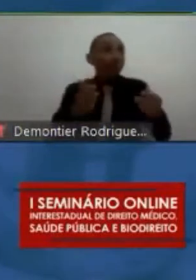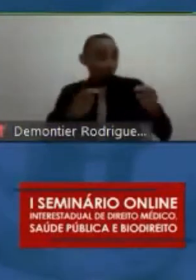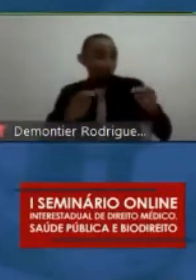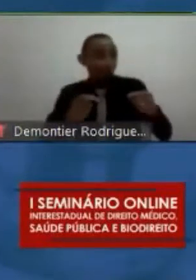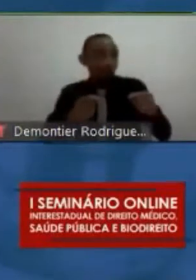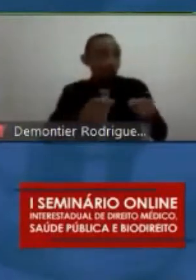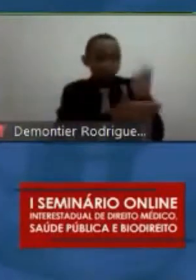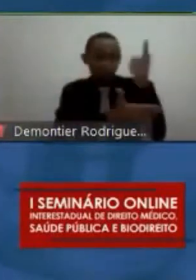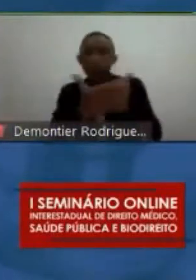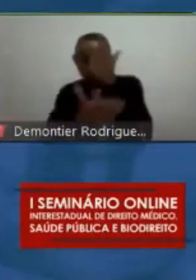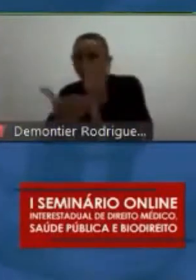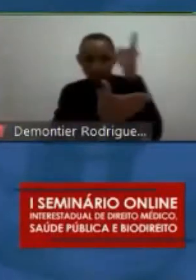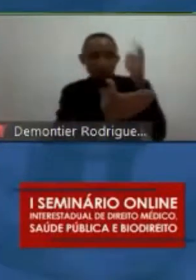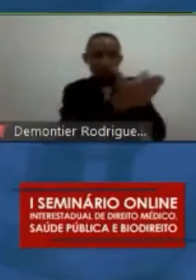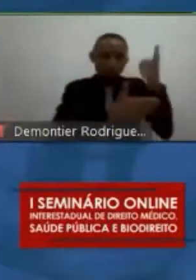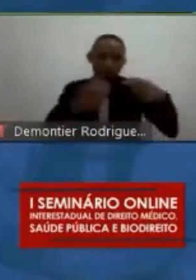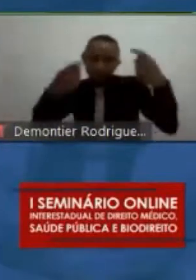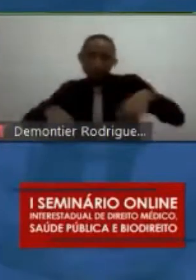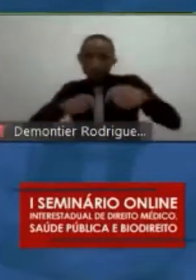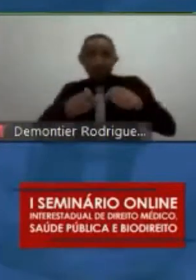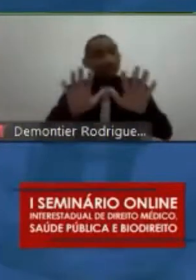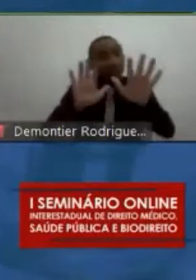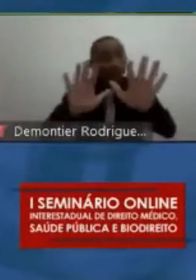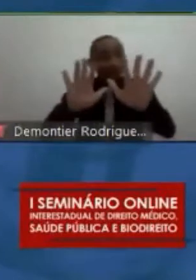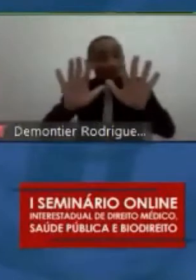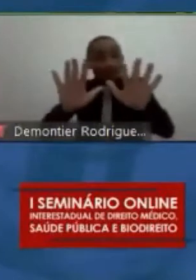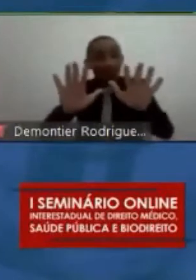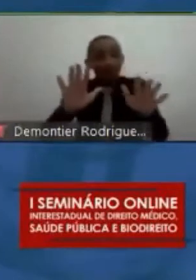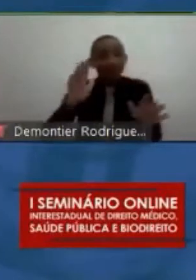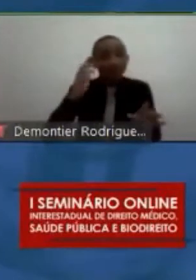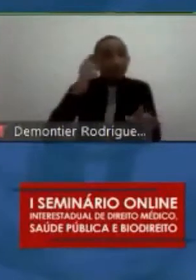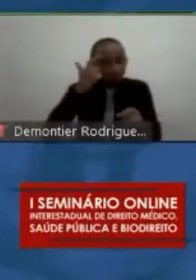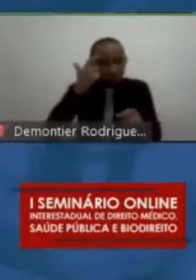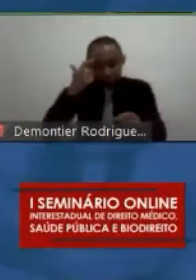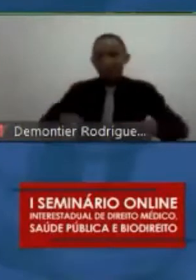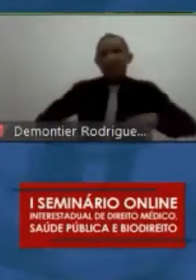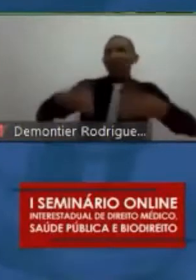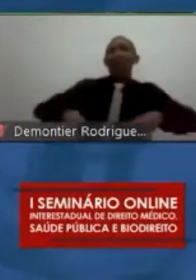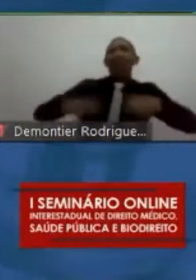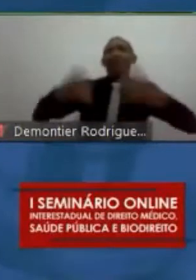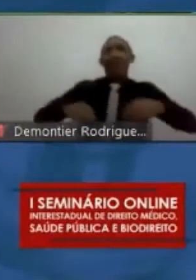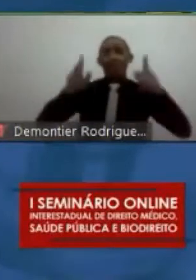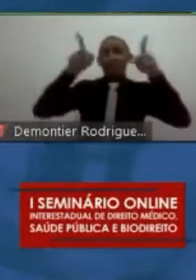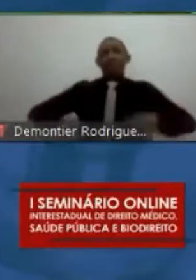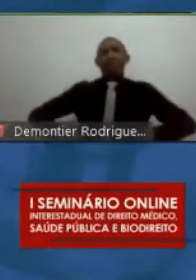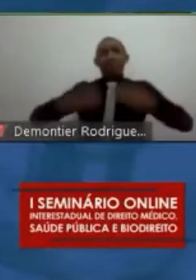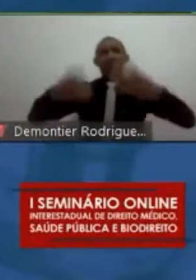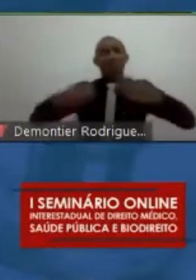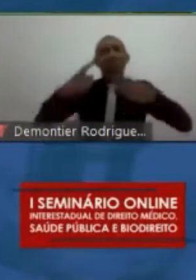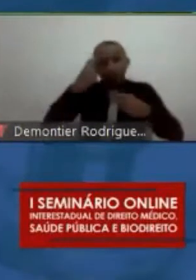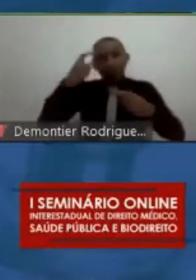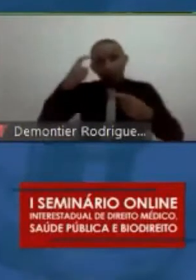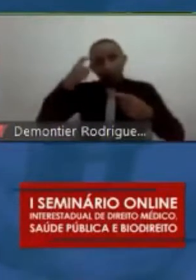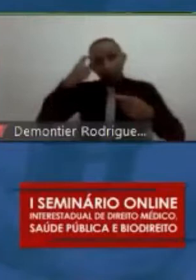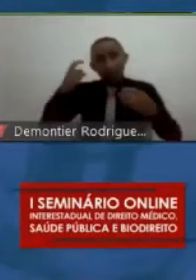investimento. Entretanto, nós não podemos olhar do ponto de vista do gasto da saúde pública, e eu trabalho numa instituição